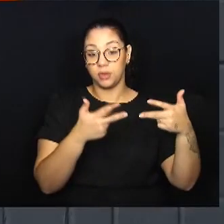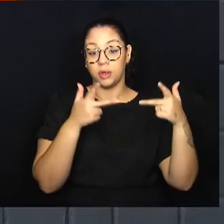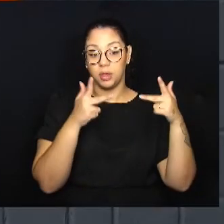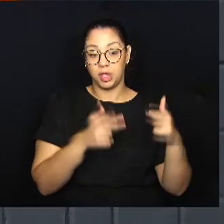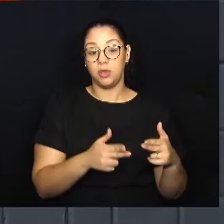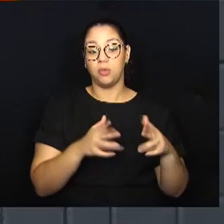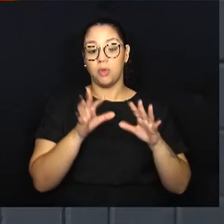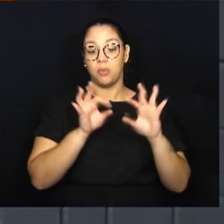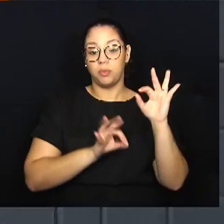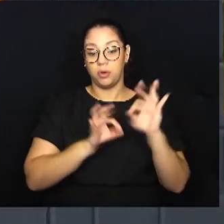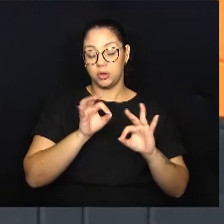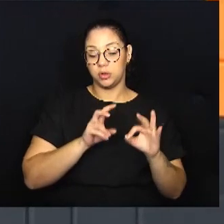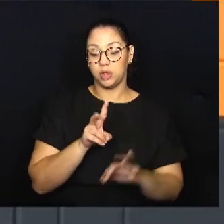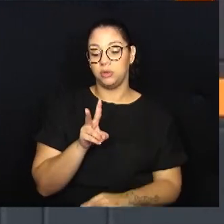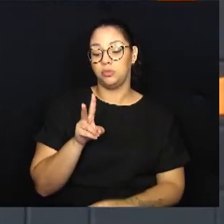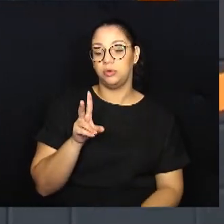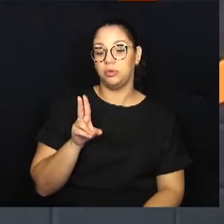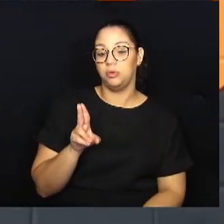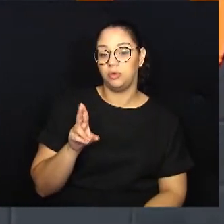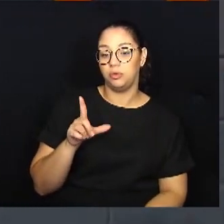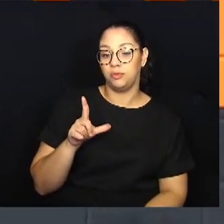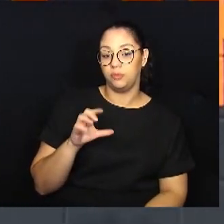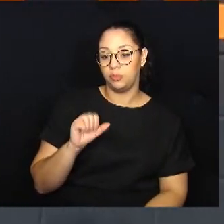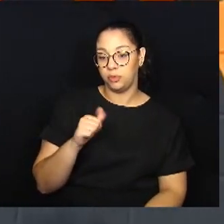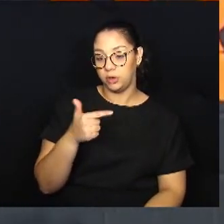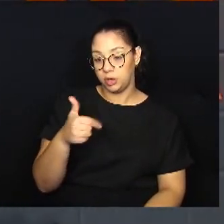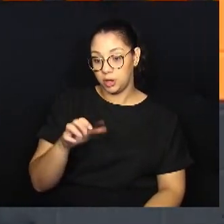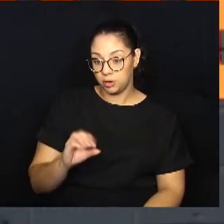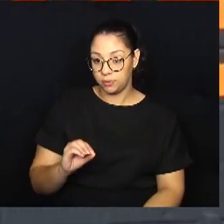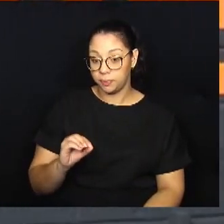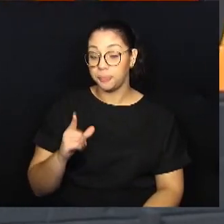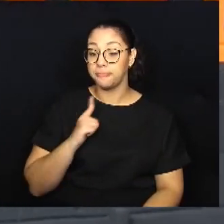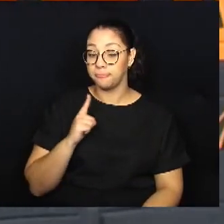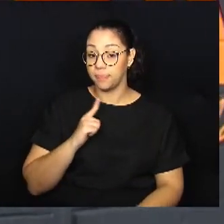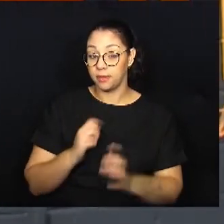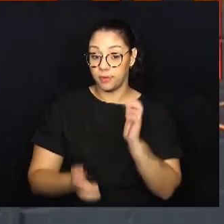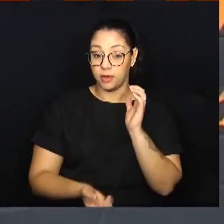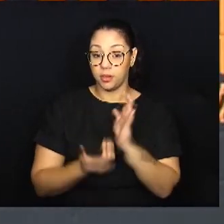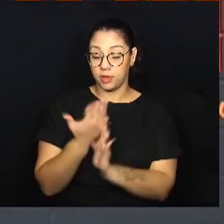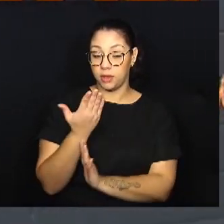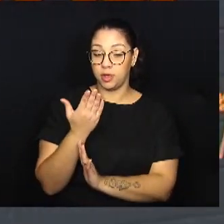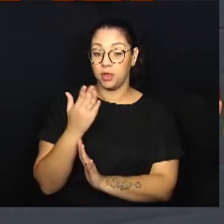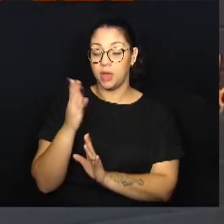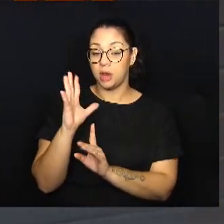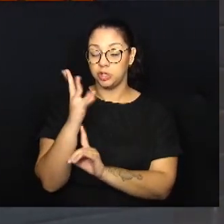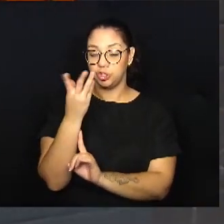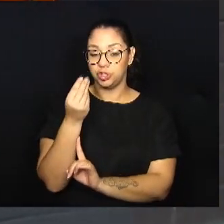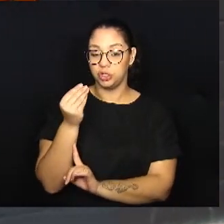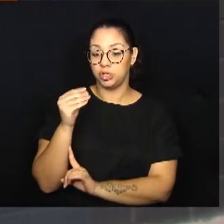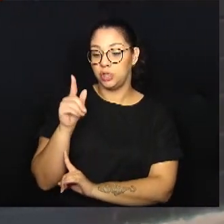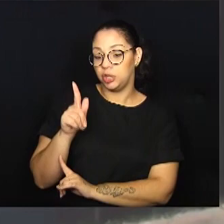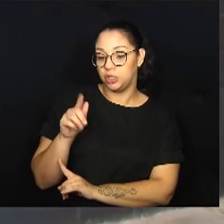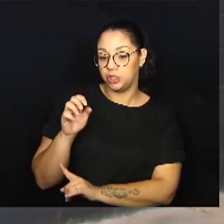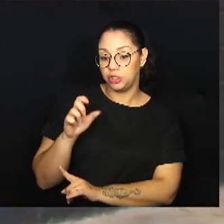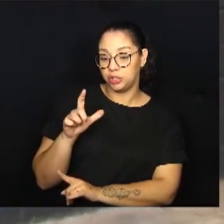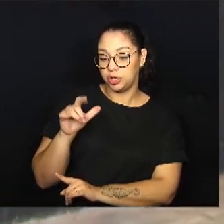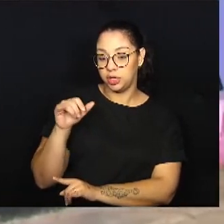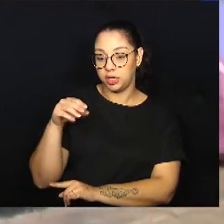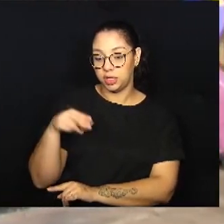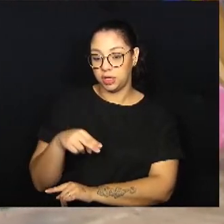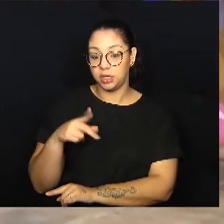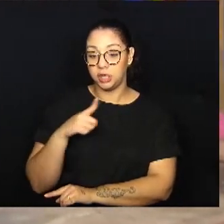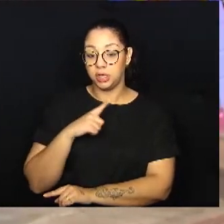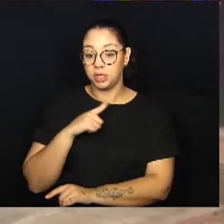Projeto Vulcão em Sumaré, que com a grafitagem feita pelo artista Gelim, que transforma muros em telas